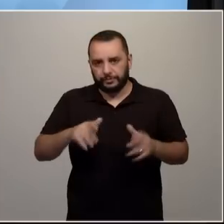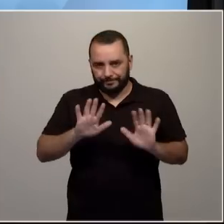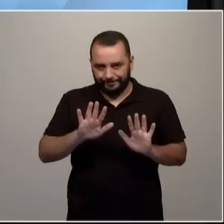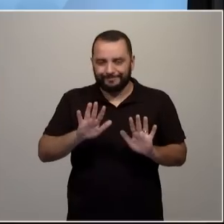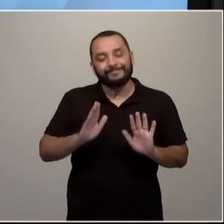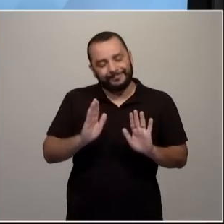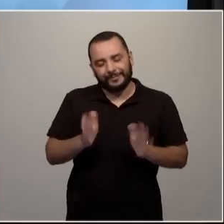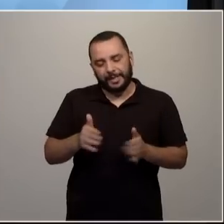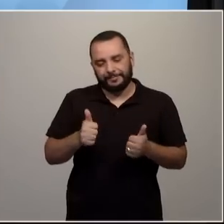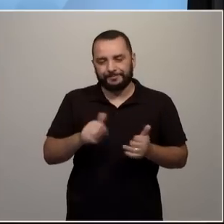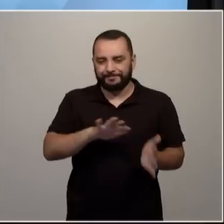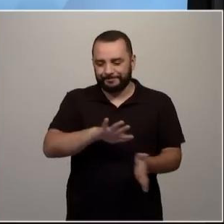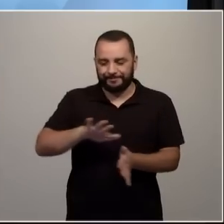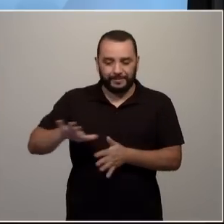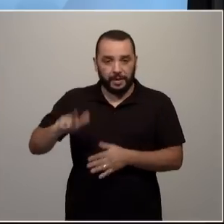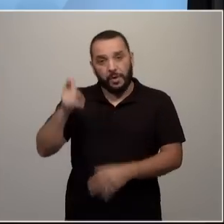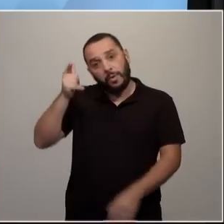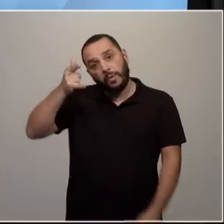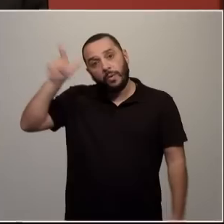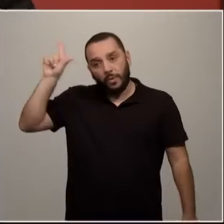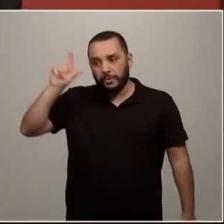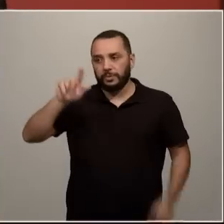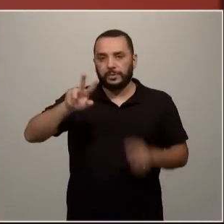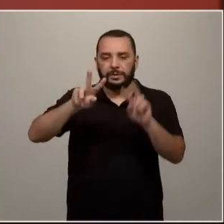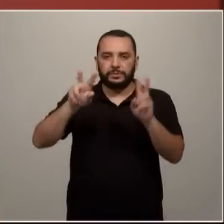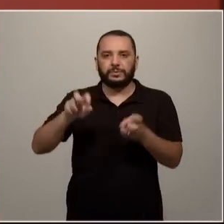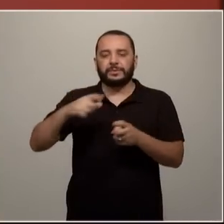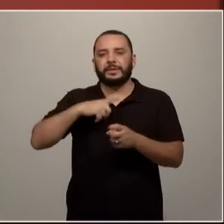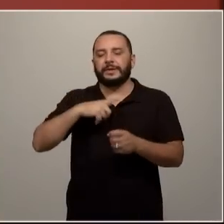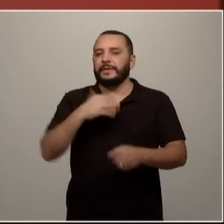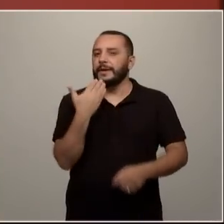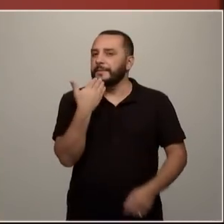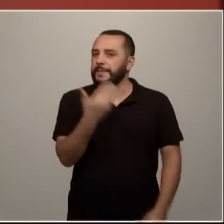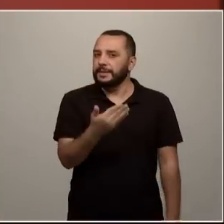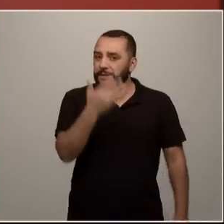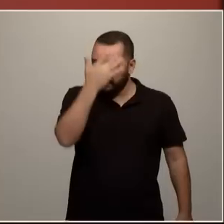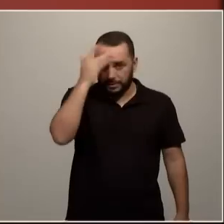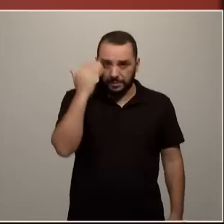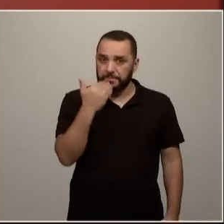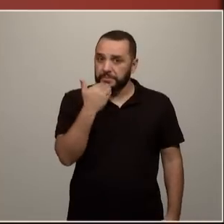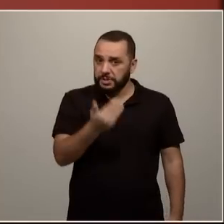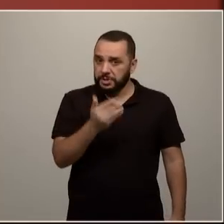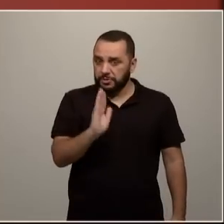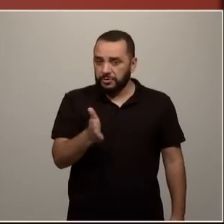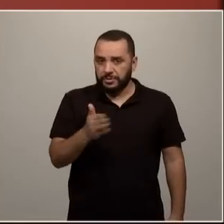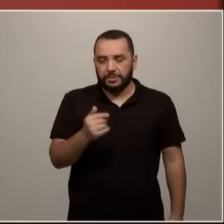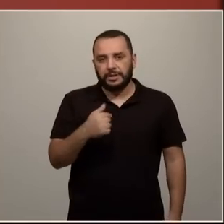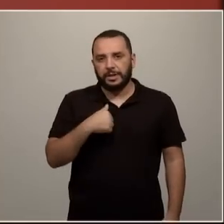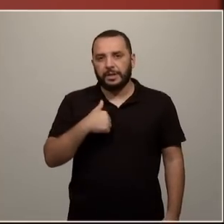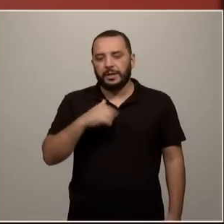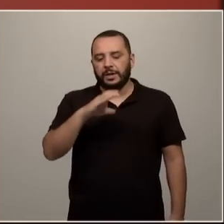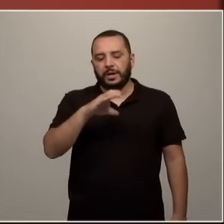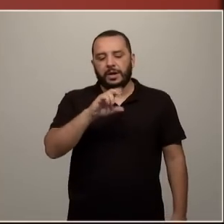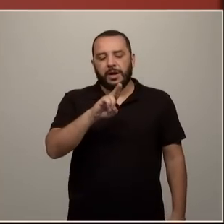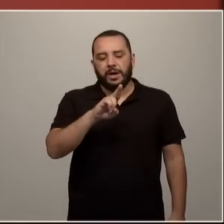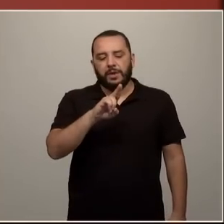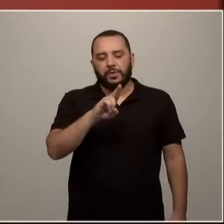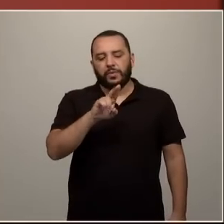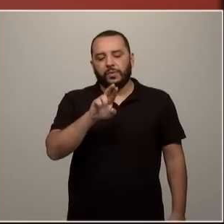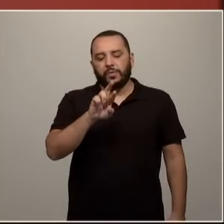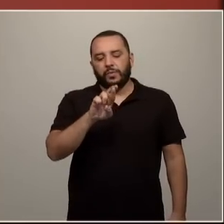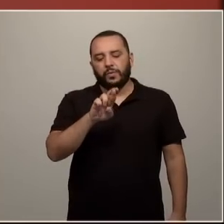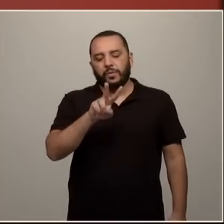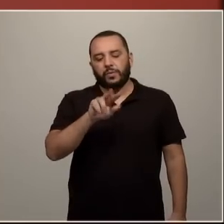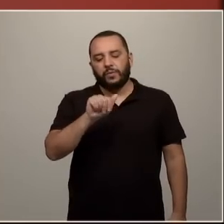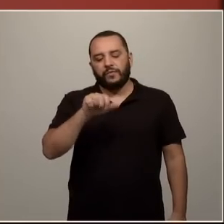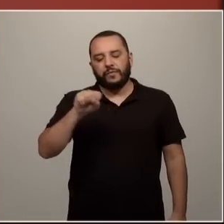que eu recebi, né, pedidos para retomar, curvas de nível. Então eu vou falar